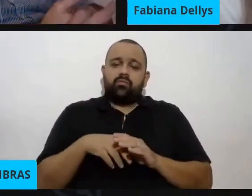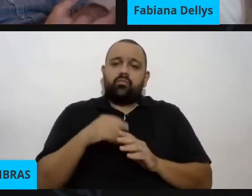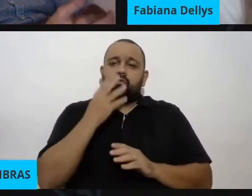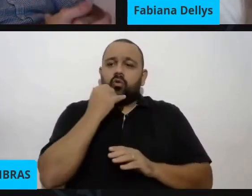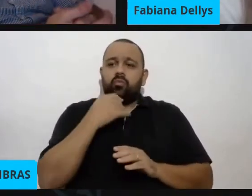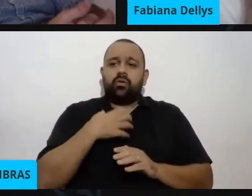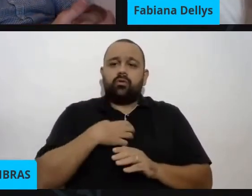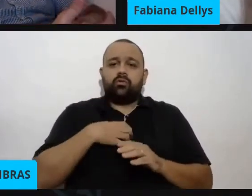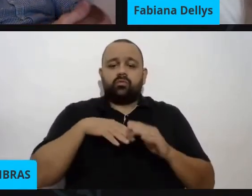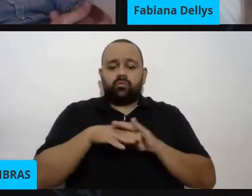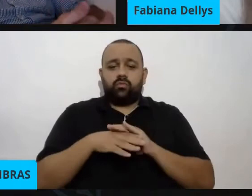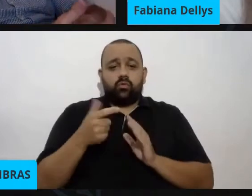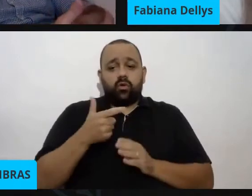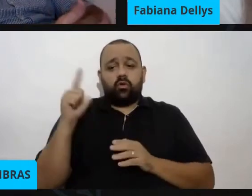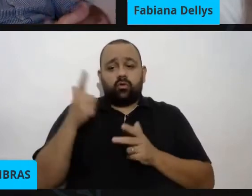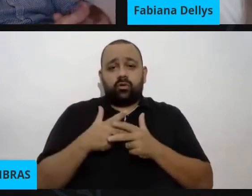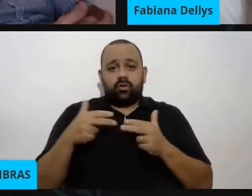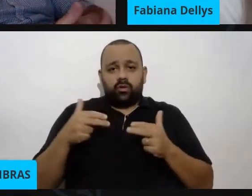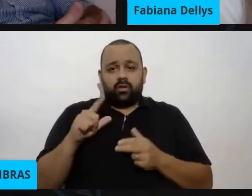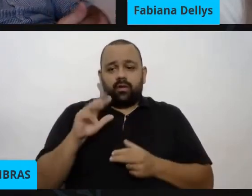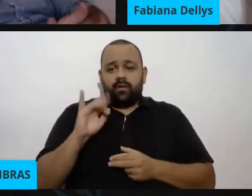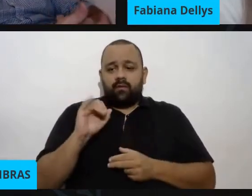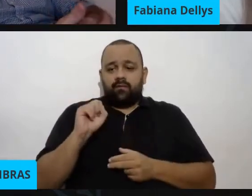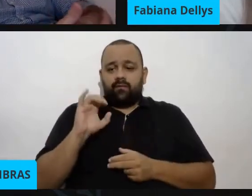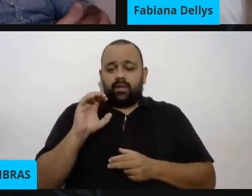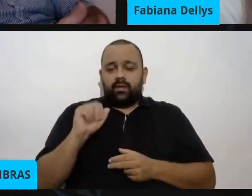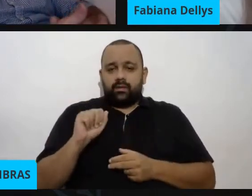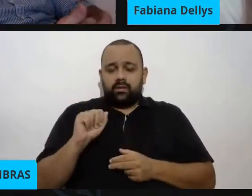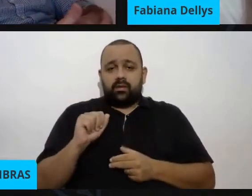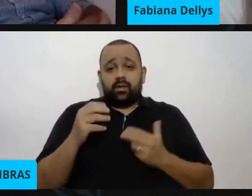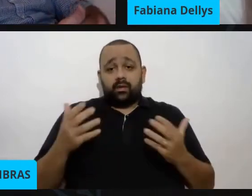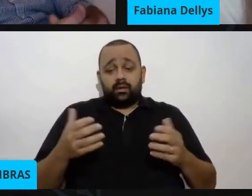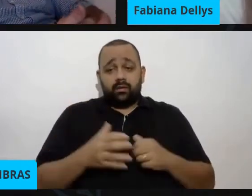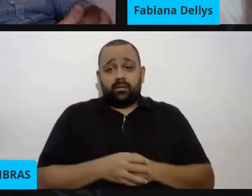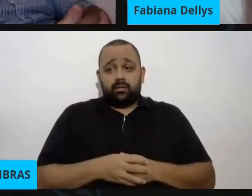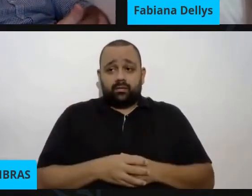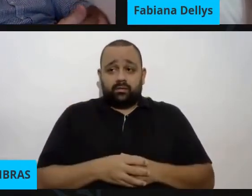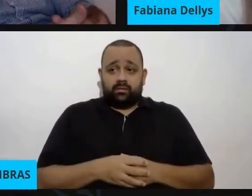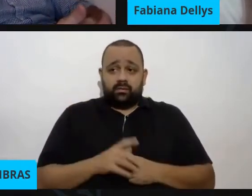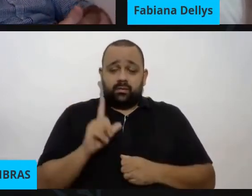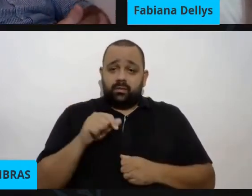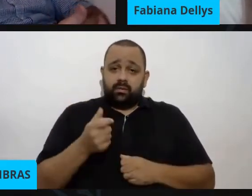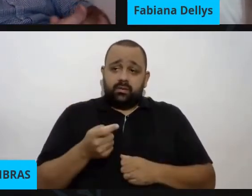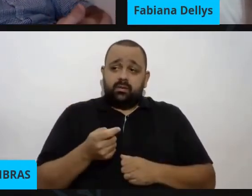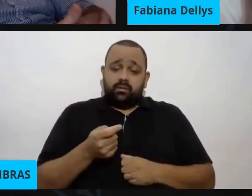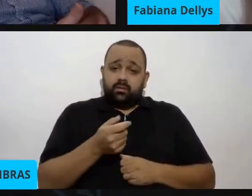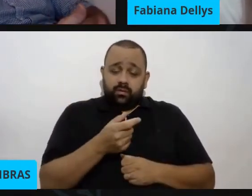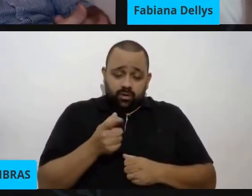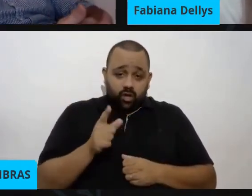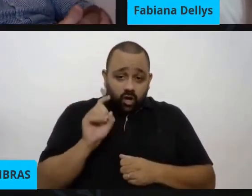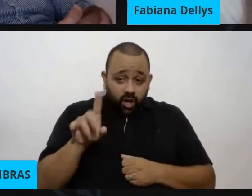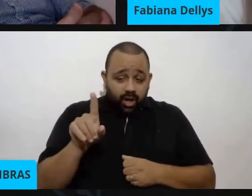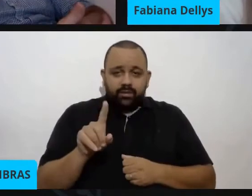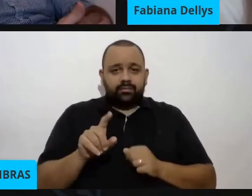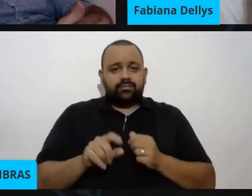alimentar ou com alguma outra patologia que é de ordem física. Então, agora todo mundo está ganhando peso, viu? Não é só ele, não.